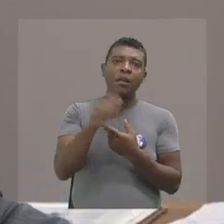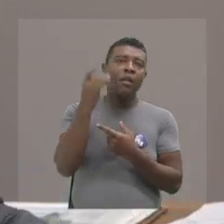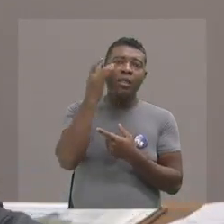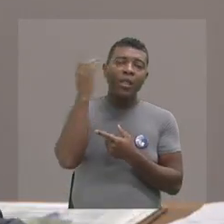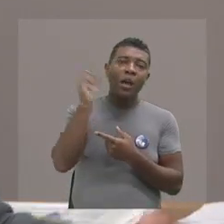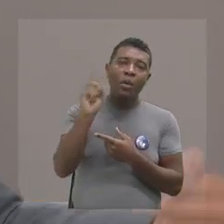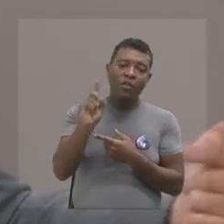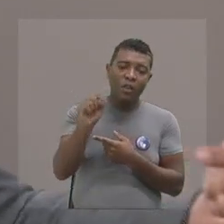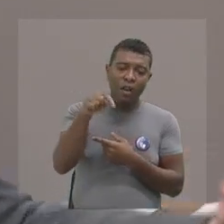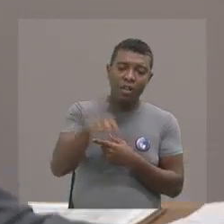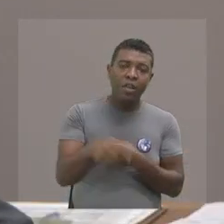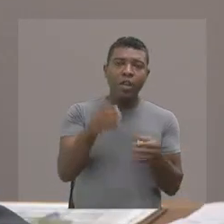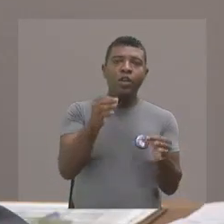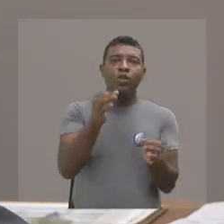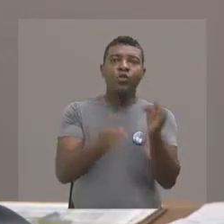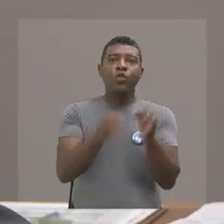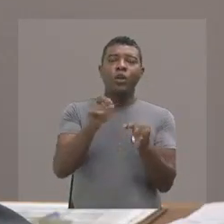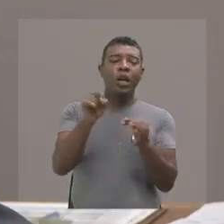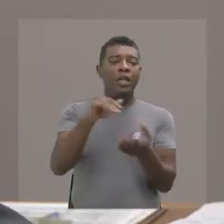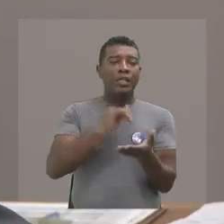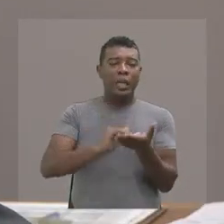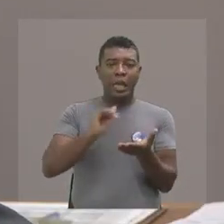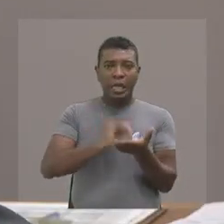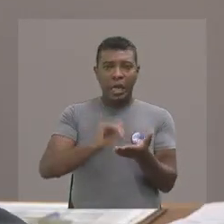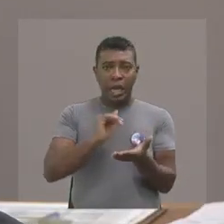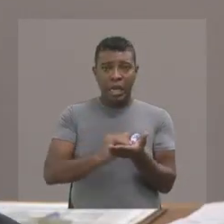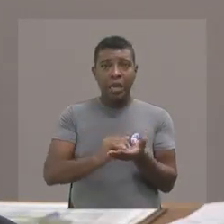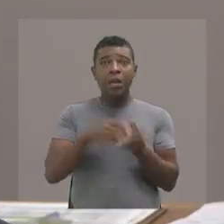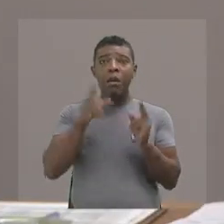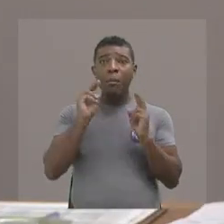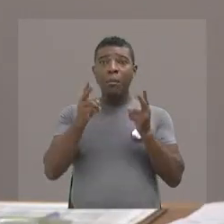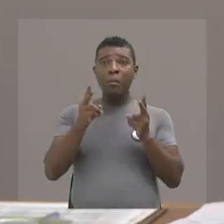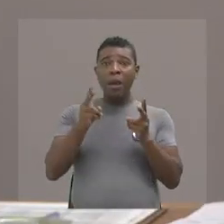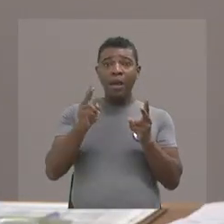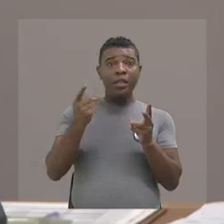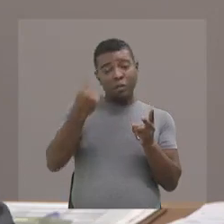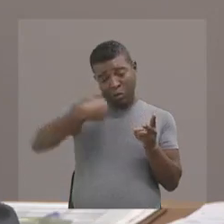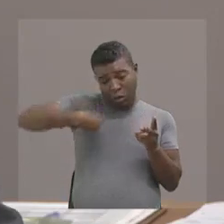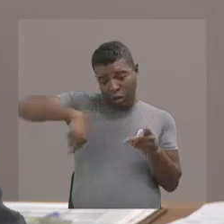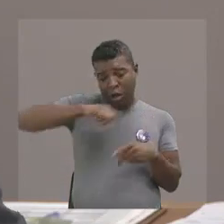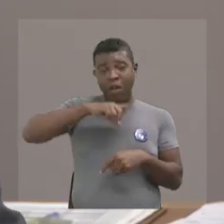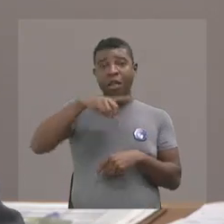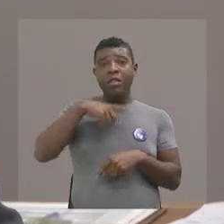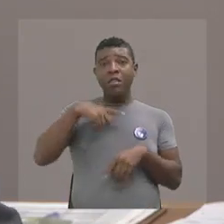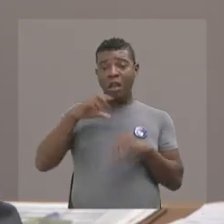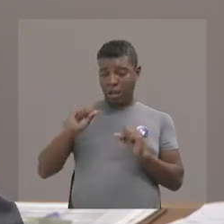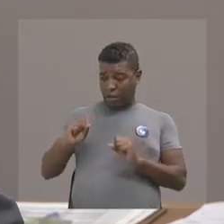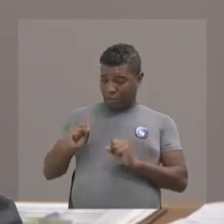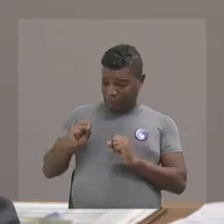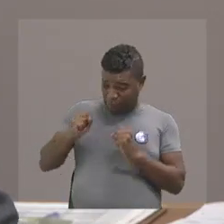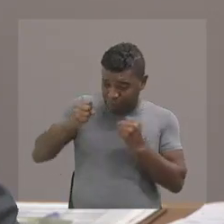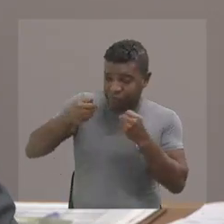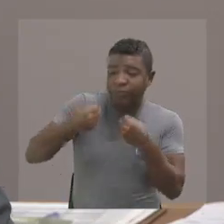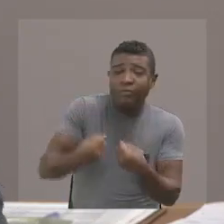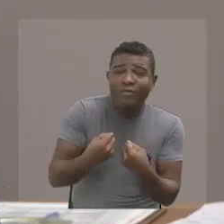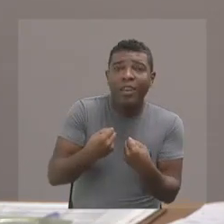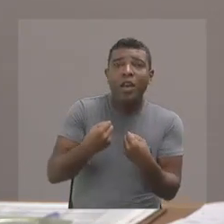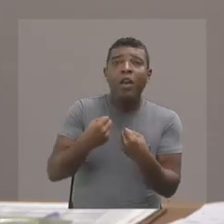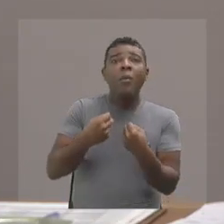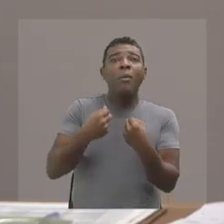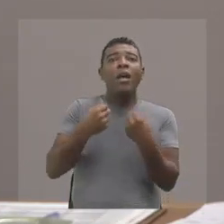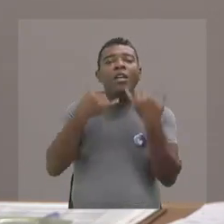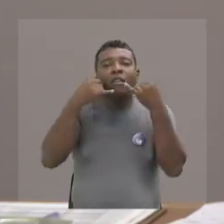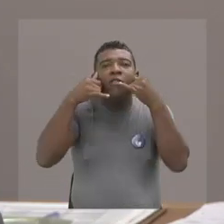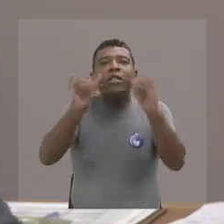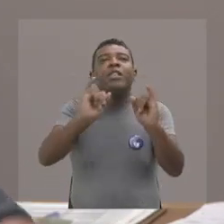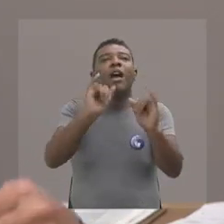é jogar na secretária mesmo assim é toda o esforço para que haja um combate ao desmatamento